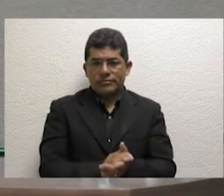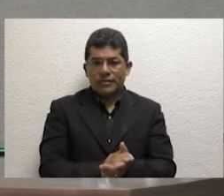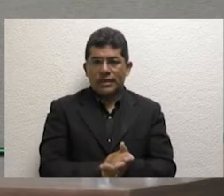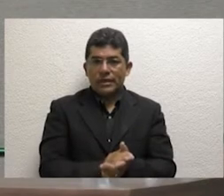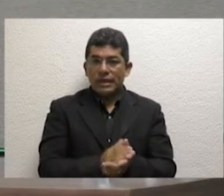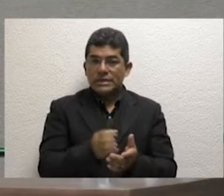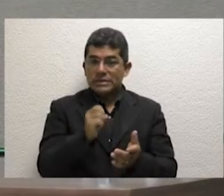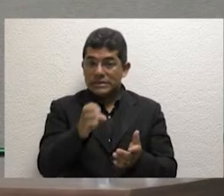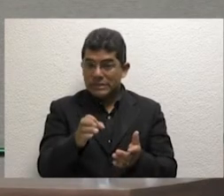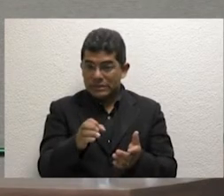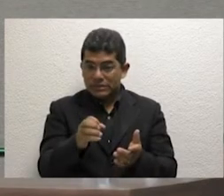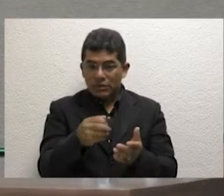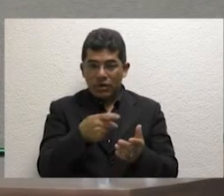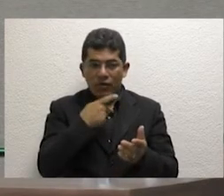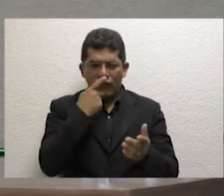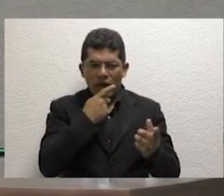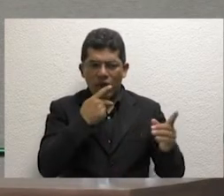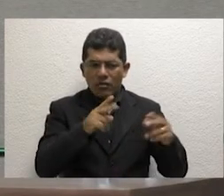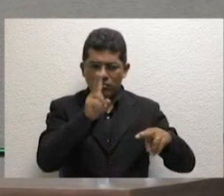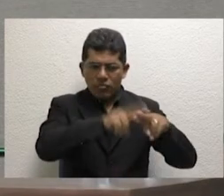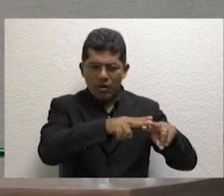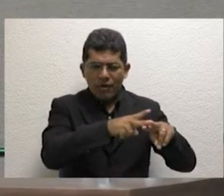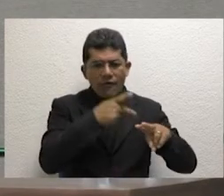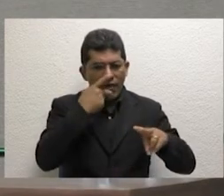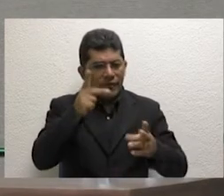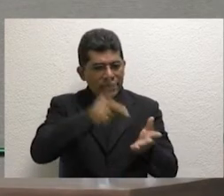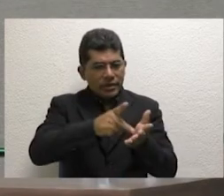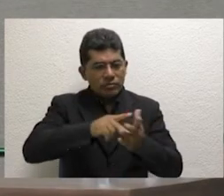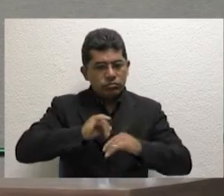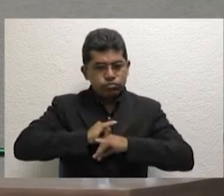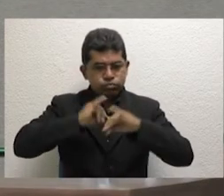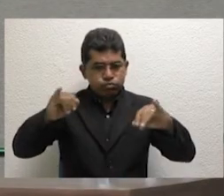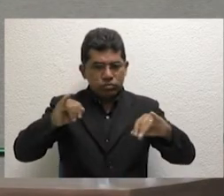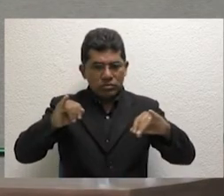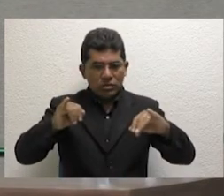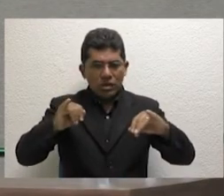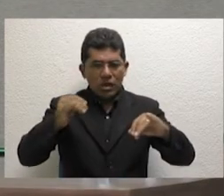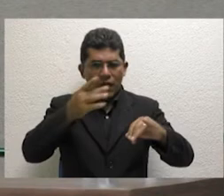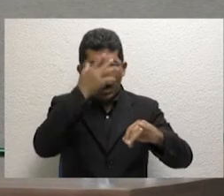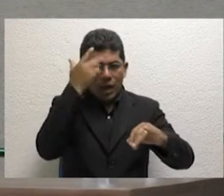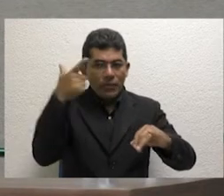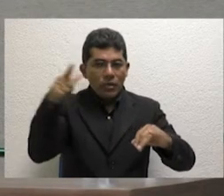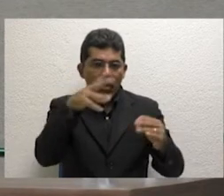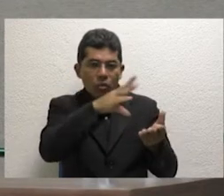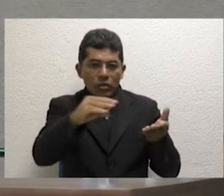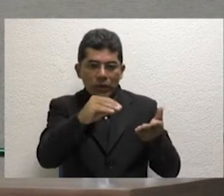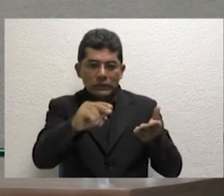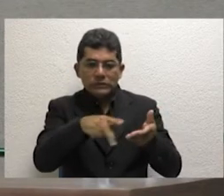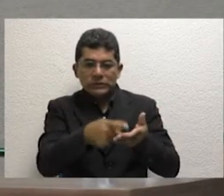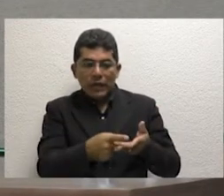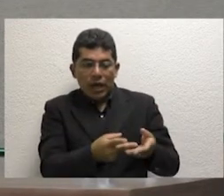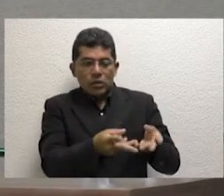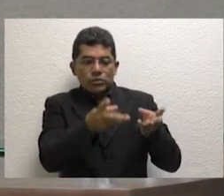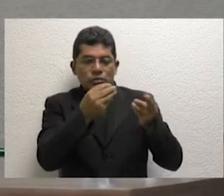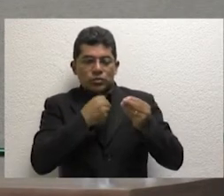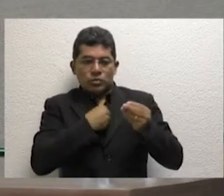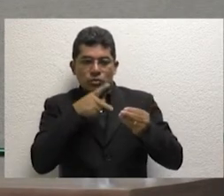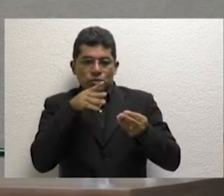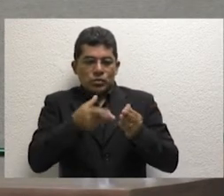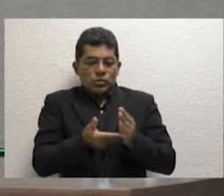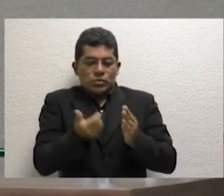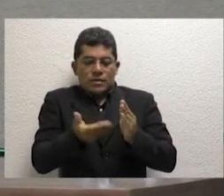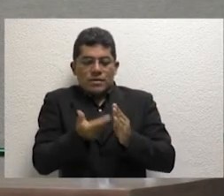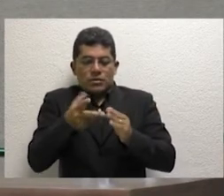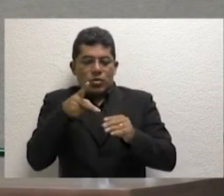censura. Eu entendo que esse Instituto tem que ser revisto. Não pode